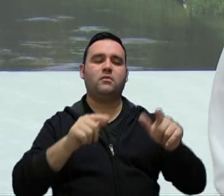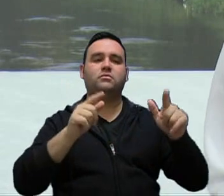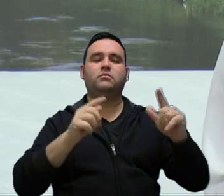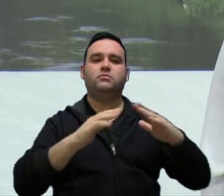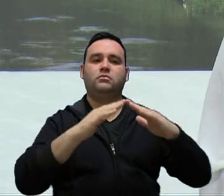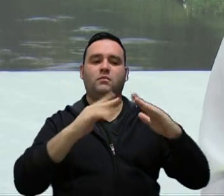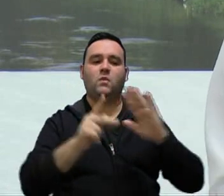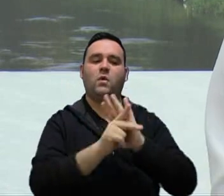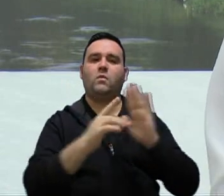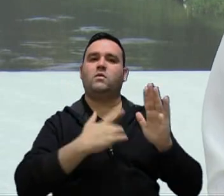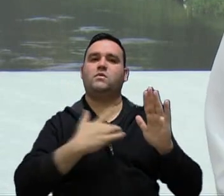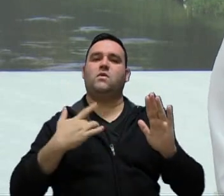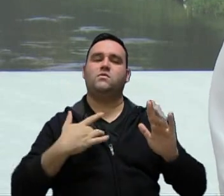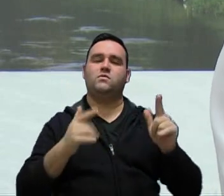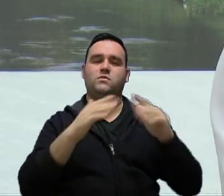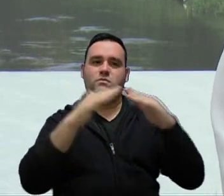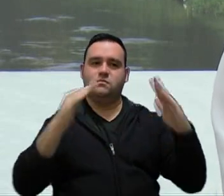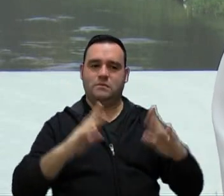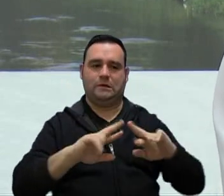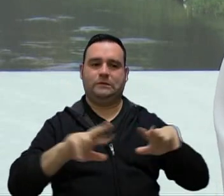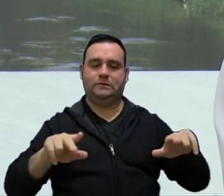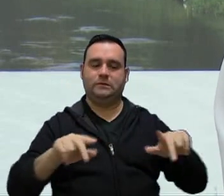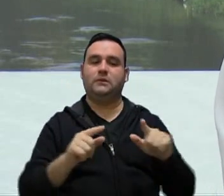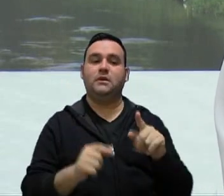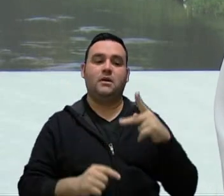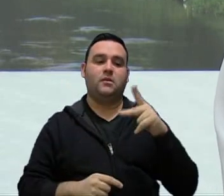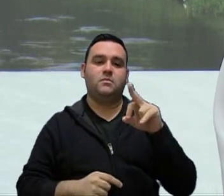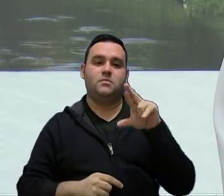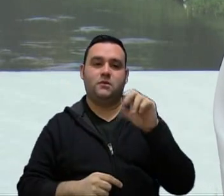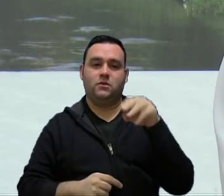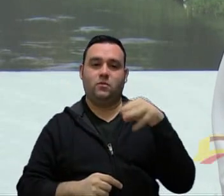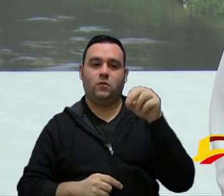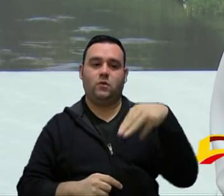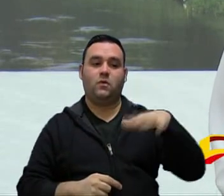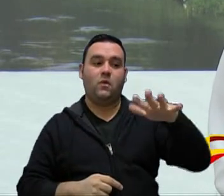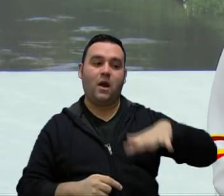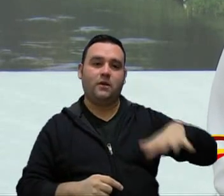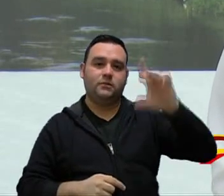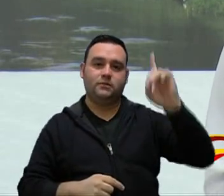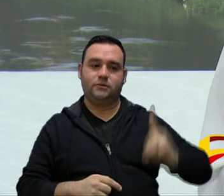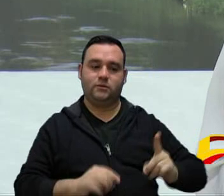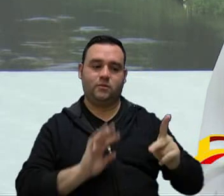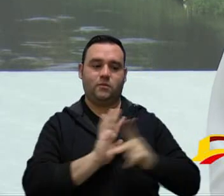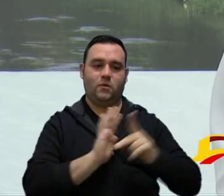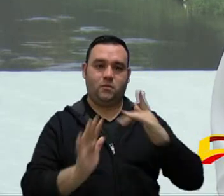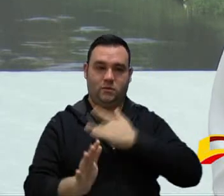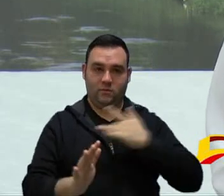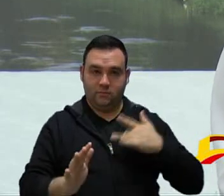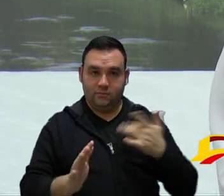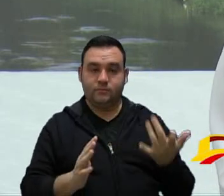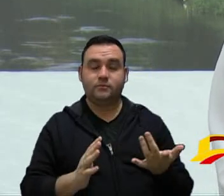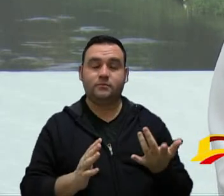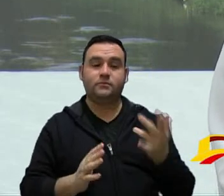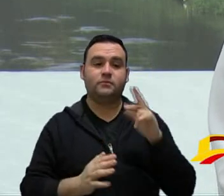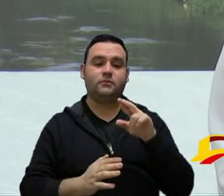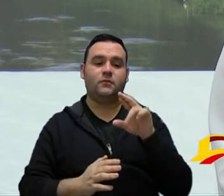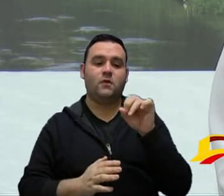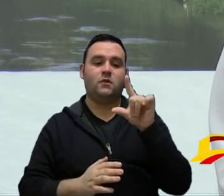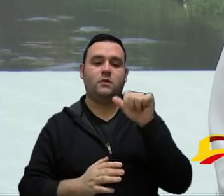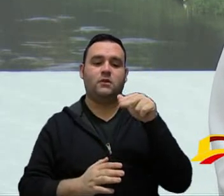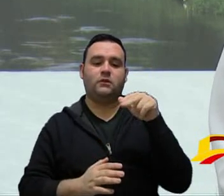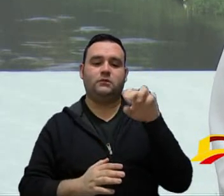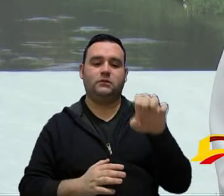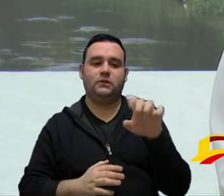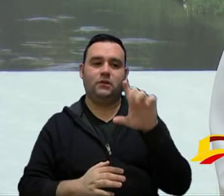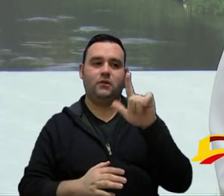estabelecimento da saúde dr pedro mourão diretor de área da saúde oi rosilene